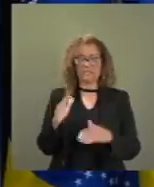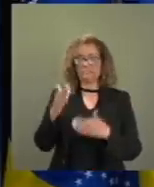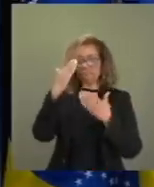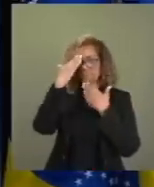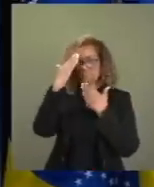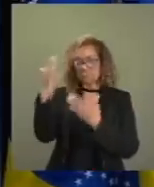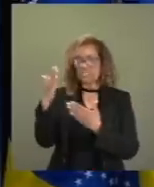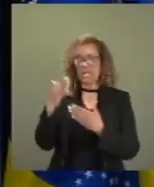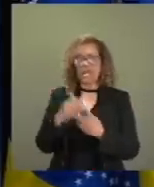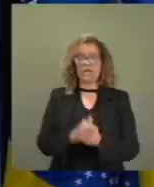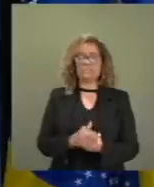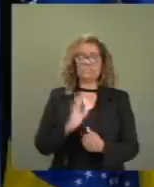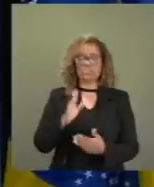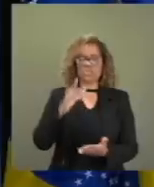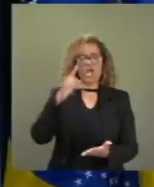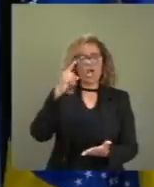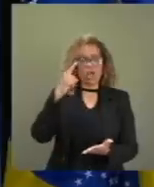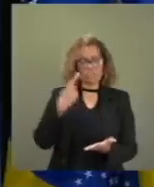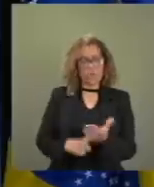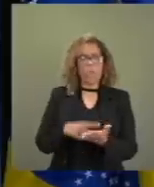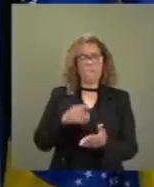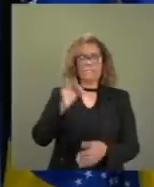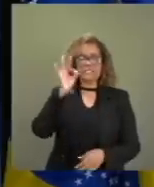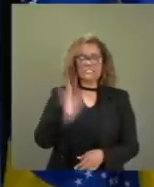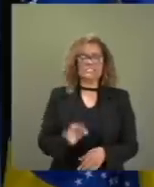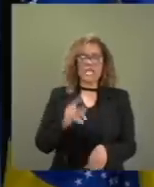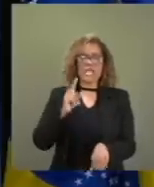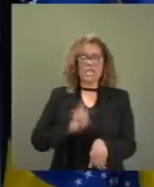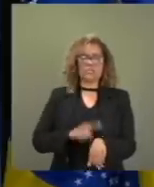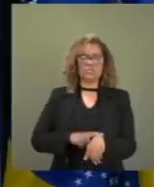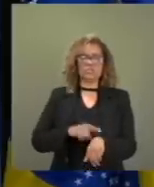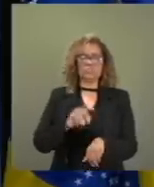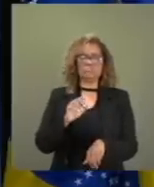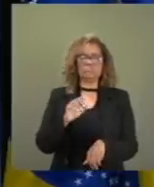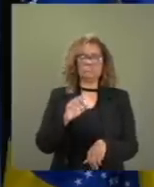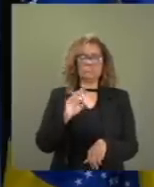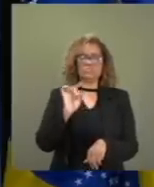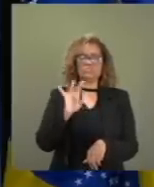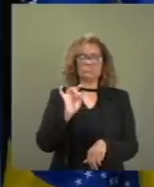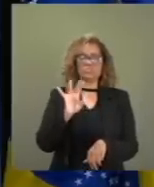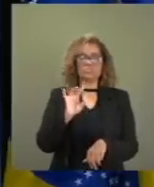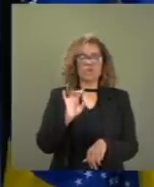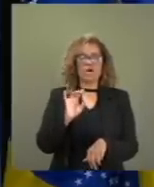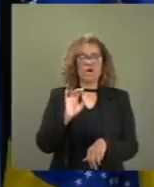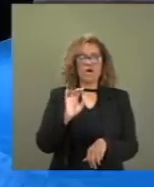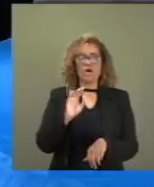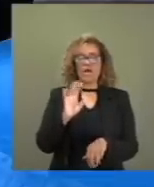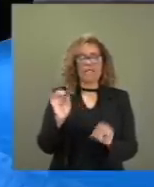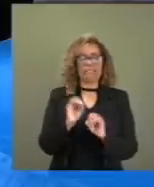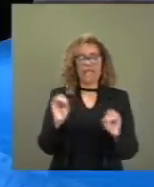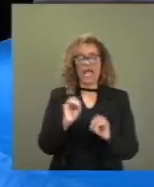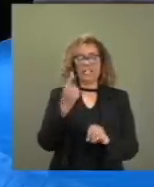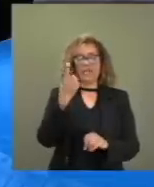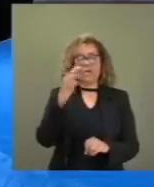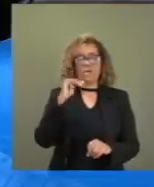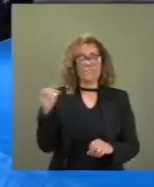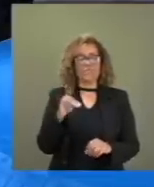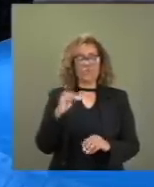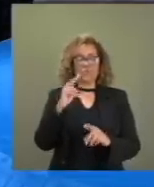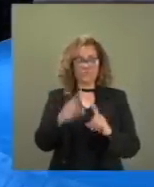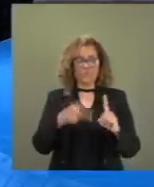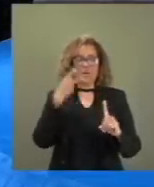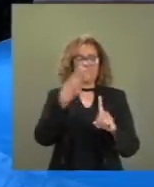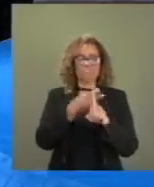eu cumprir o tempo rigorosamente sem o senhor dar um minuto de acréscimo Muito obrigado Senador Eduardo